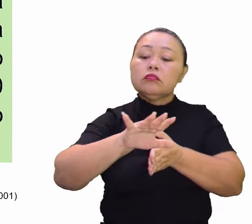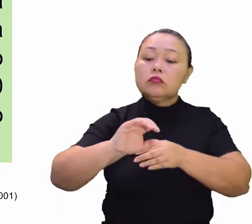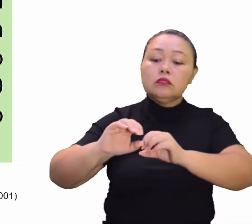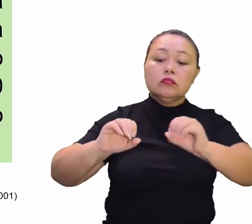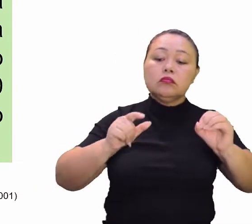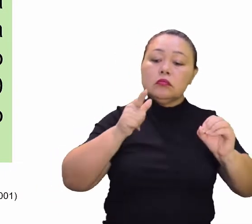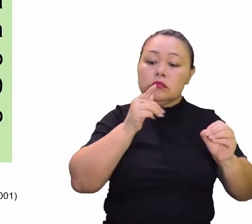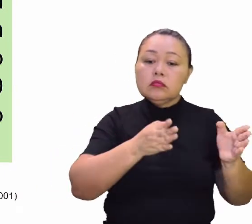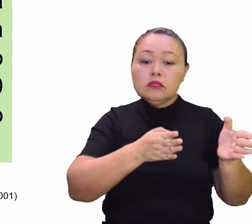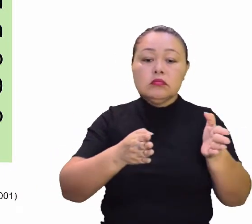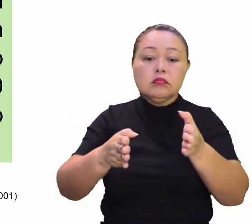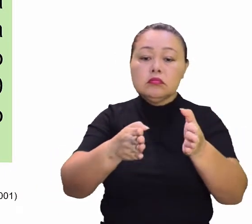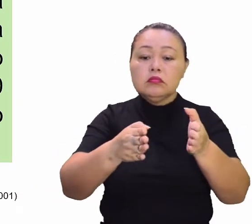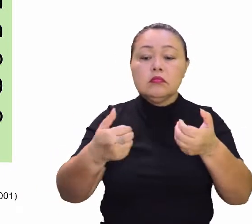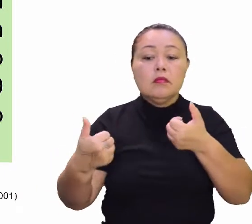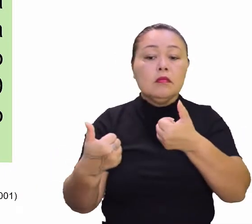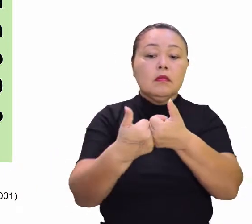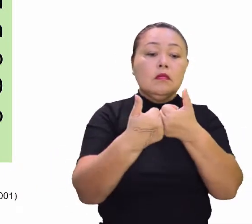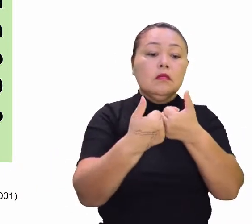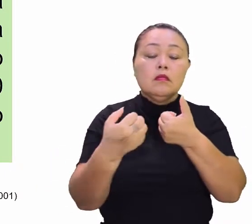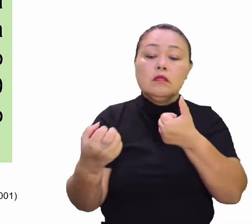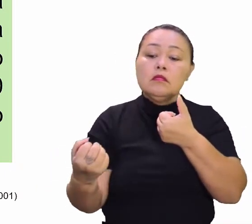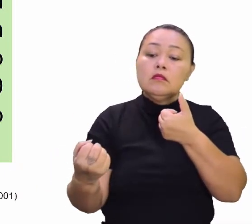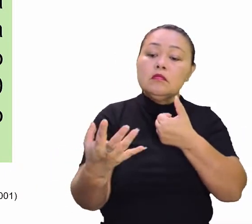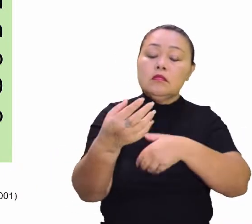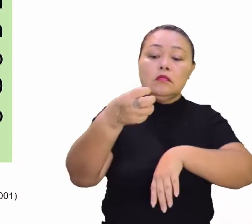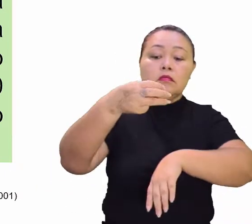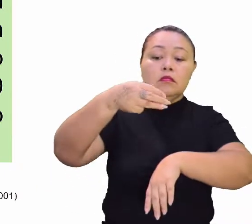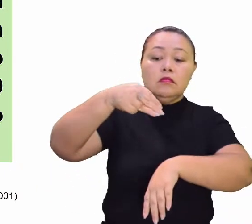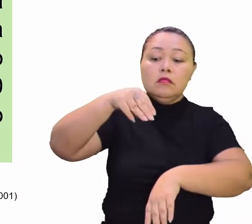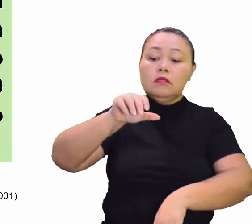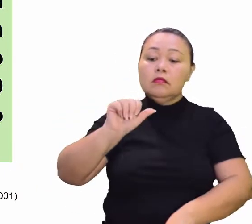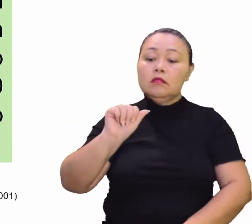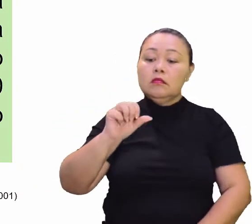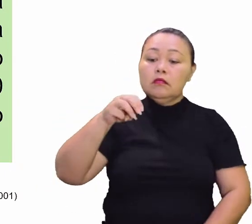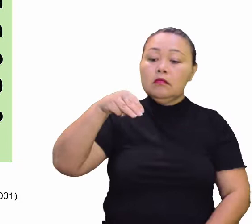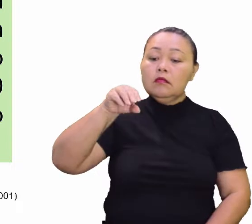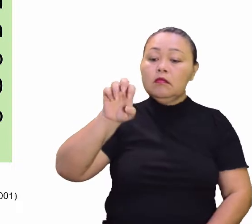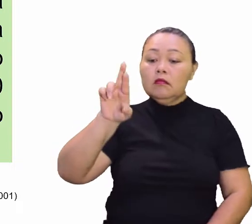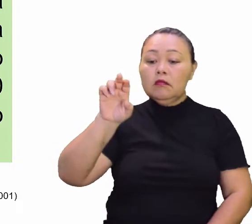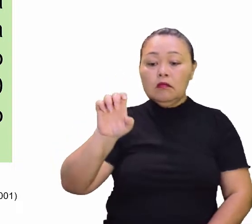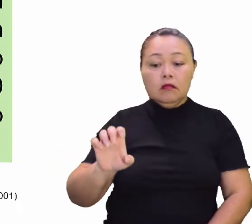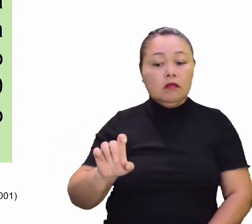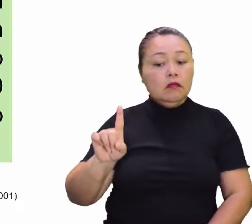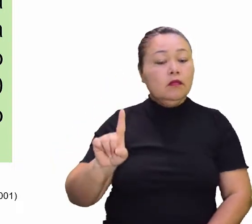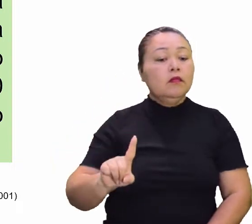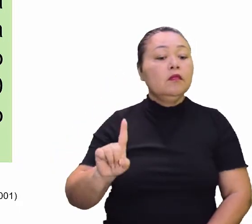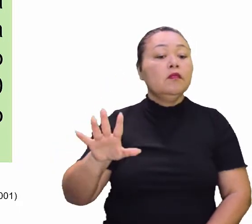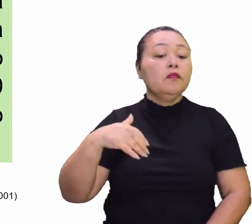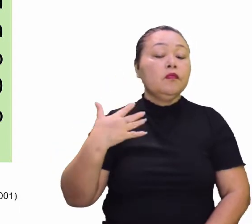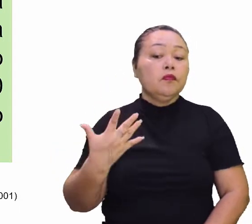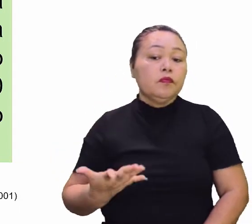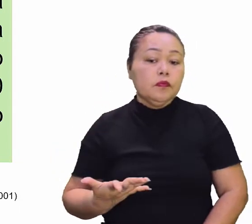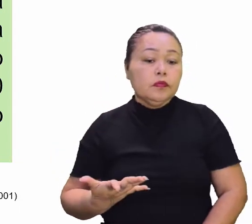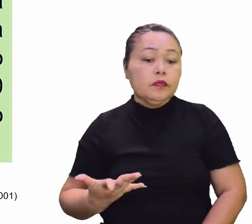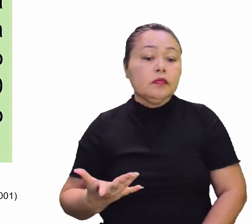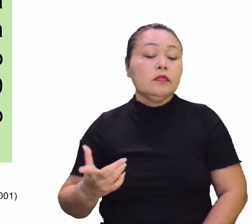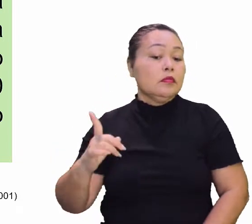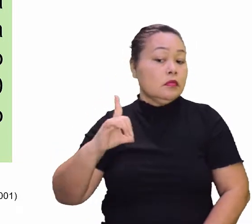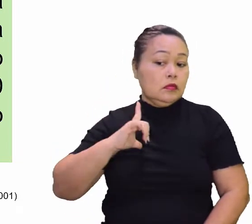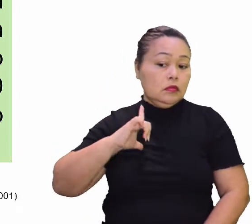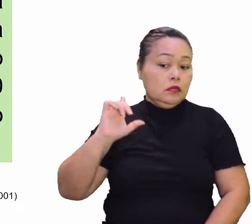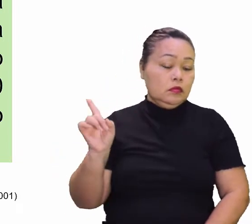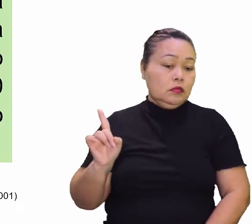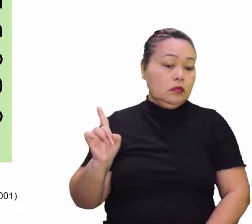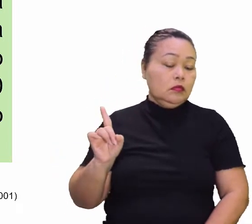região oeste de Rondônia, próximo à cidade de Nova Mamoré. Então, já vem